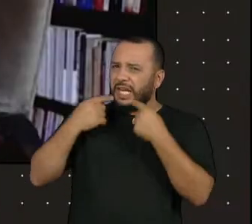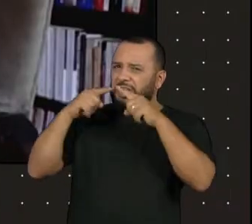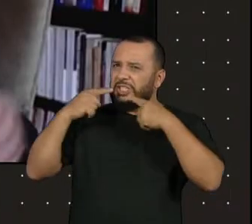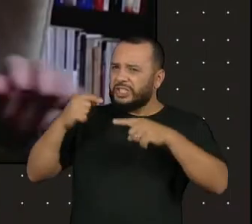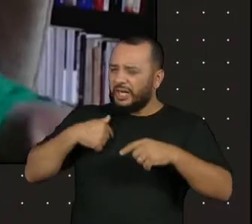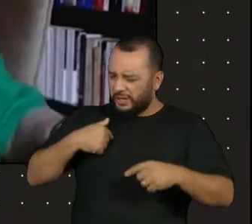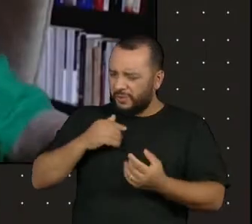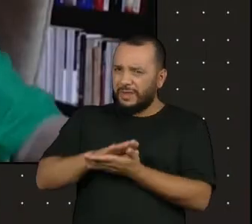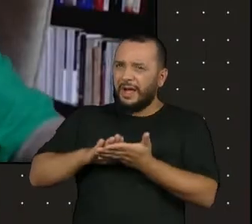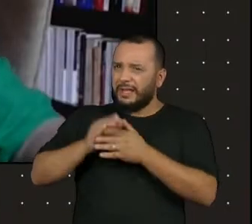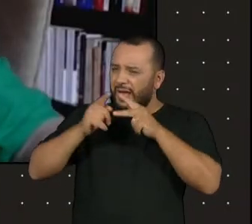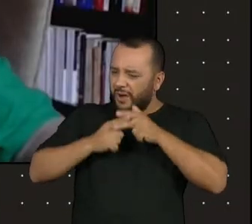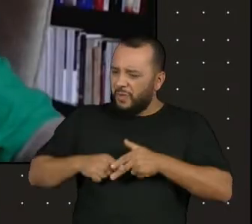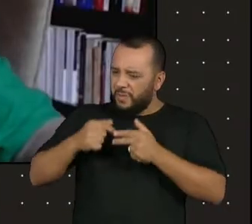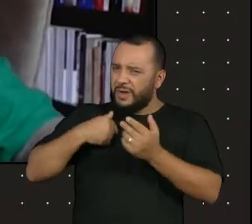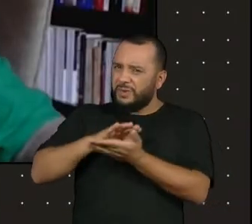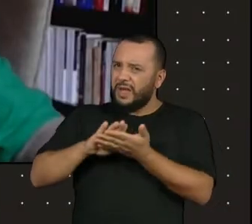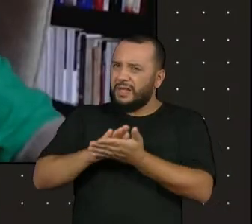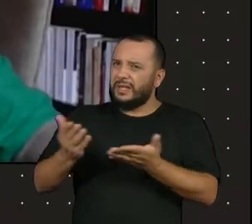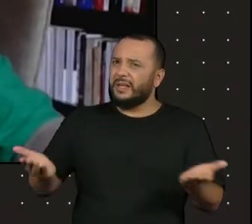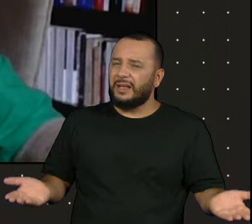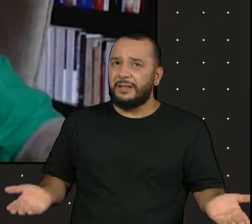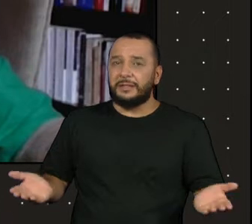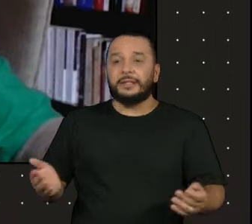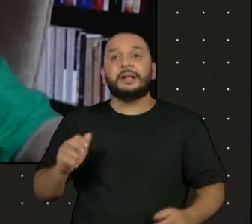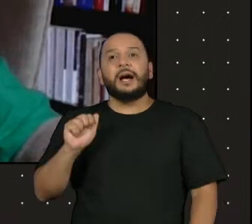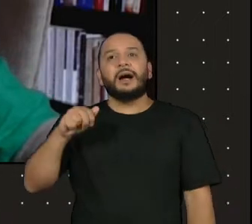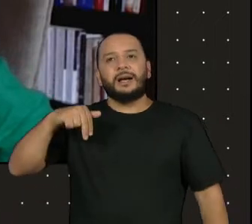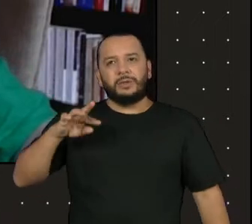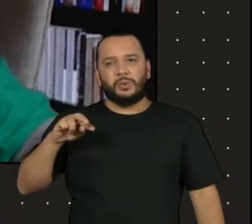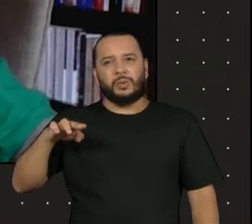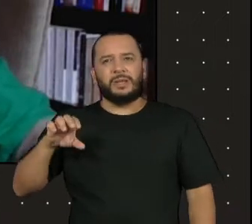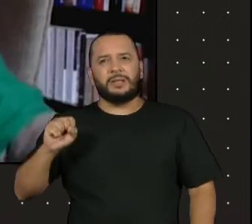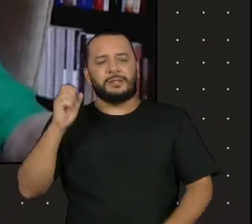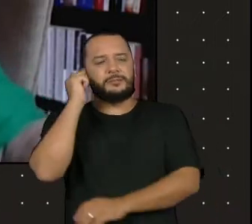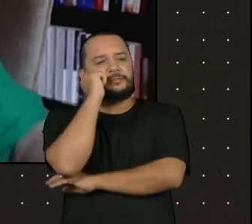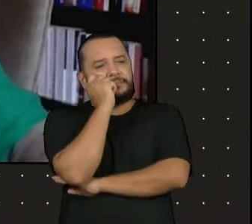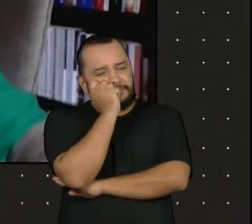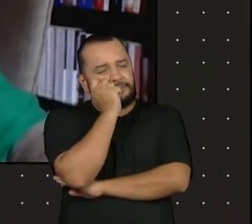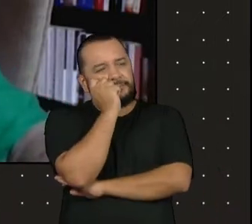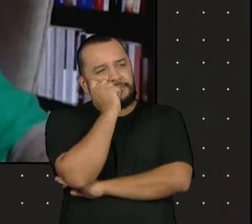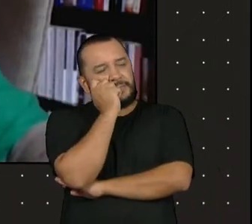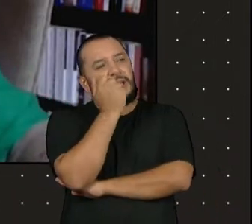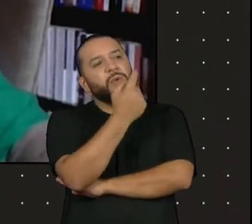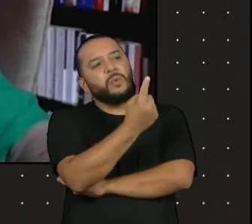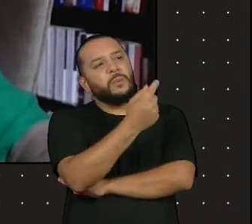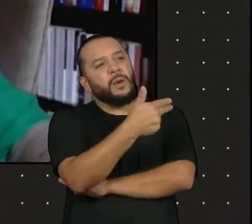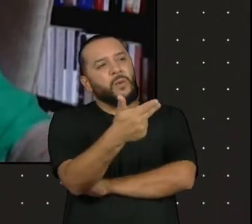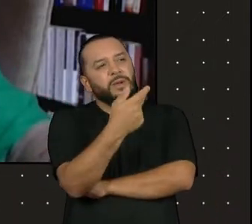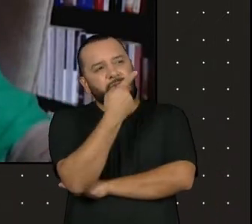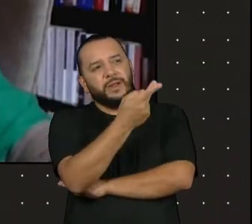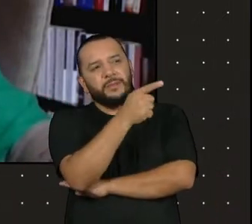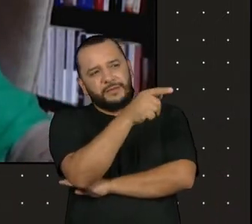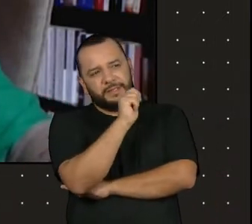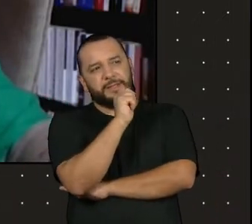nada? Ele falou assim... O Antunes parou e falou assim: só tem uma coisa que eu queria te dizer,